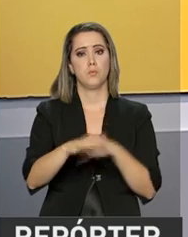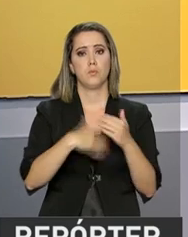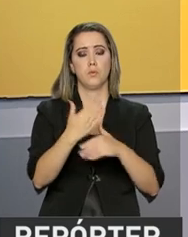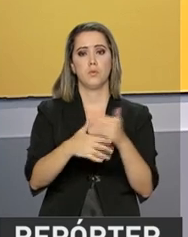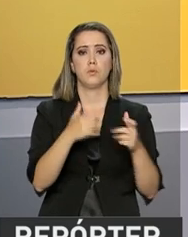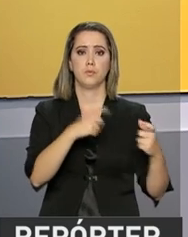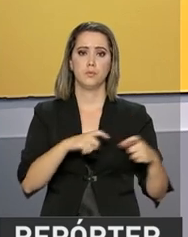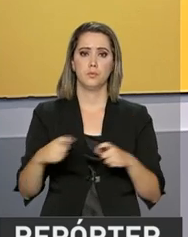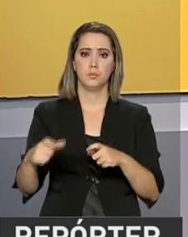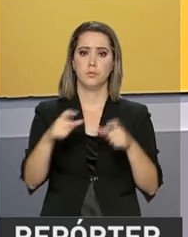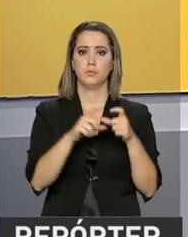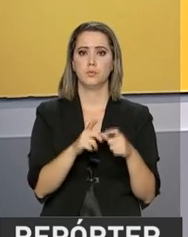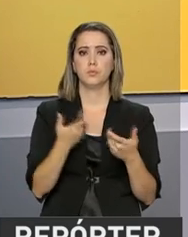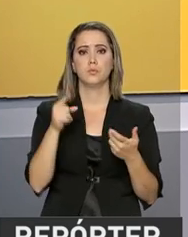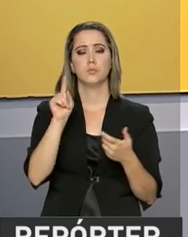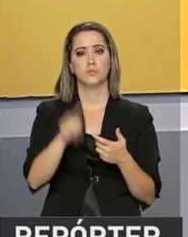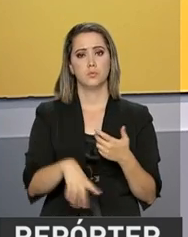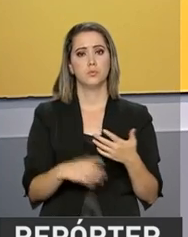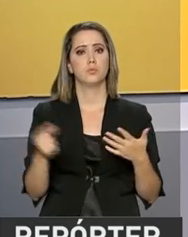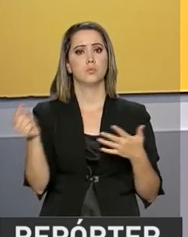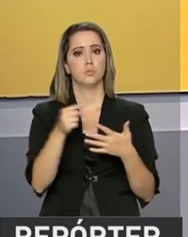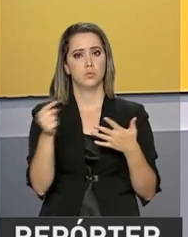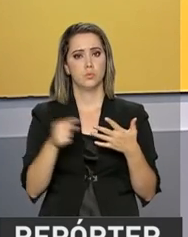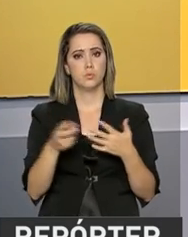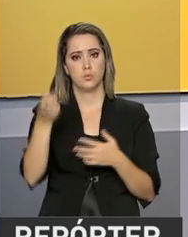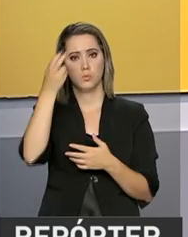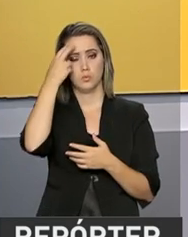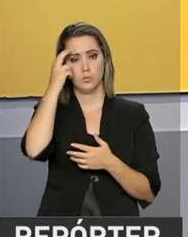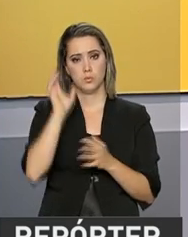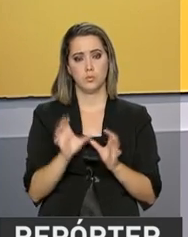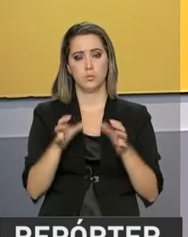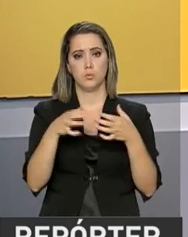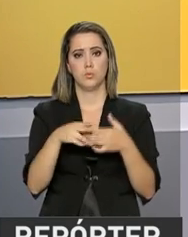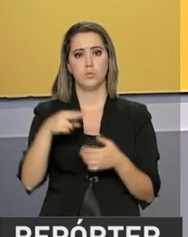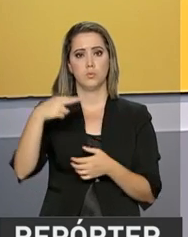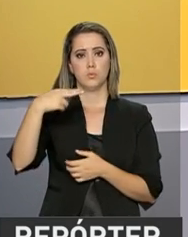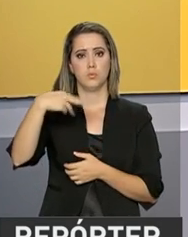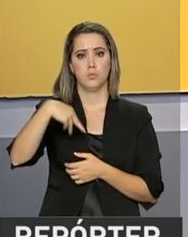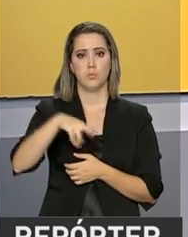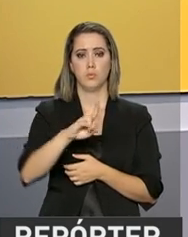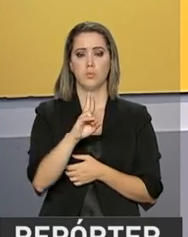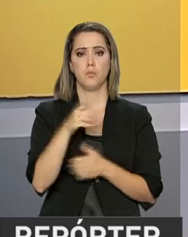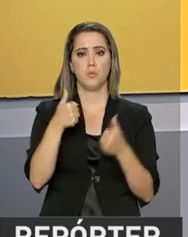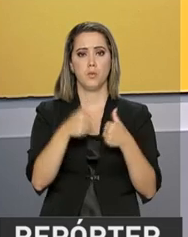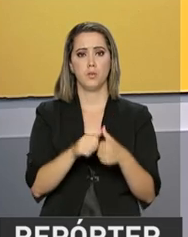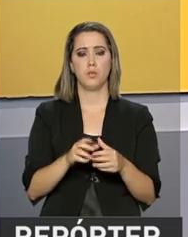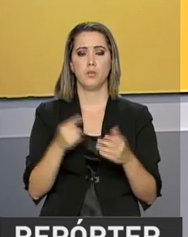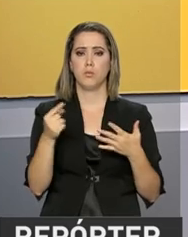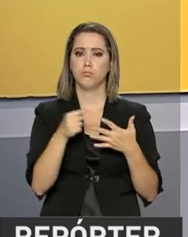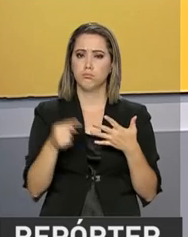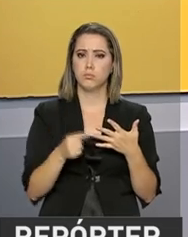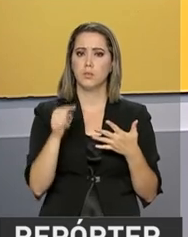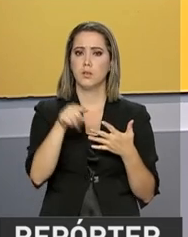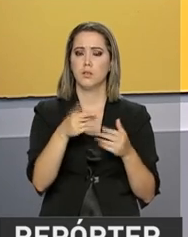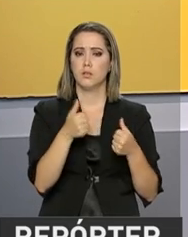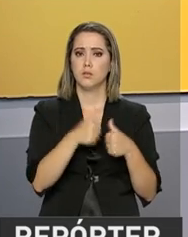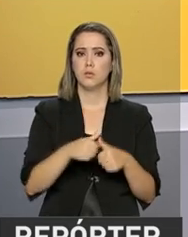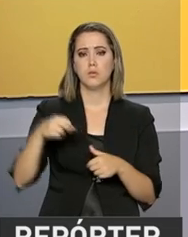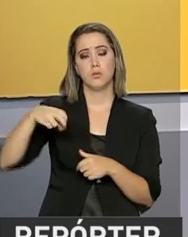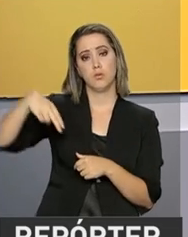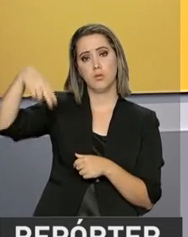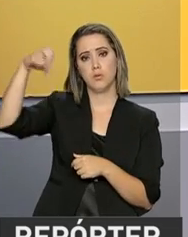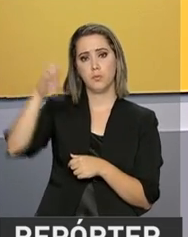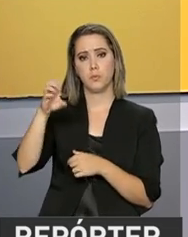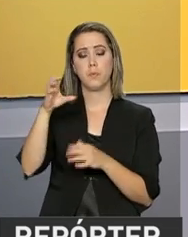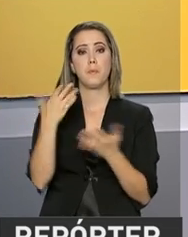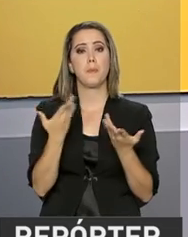o desenvolvimento local são os pontos de cultura. A equipe da NBR esteve em alguns deles, instalados no